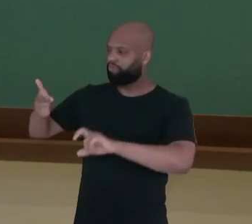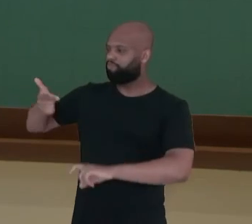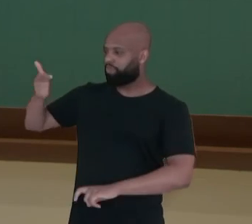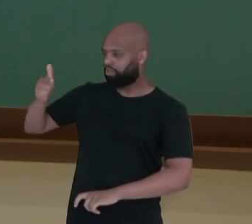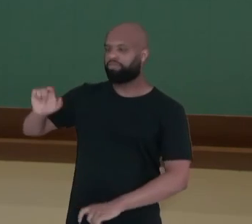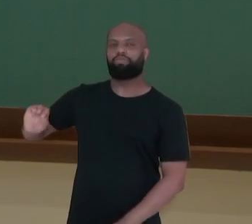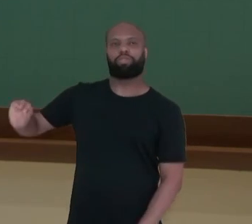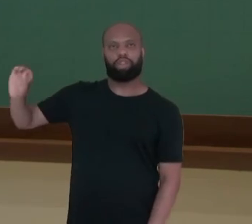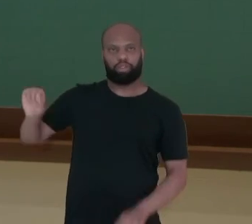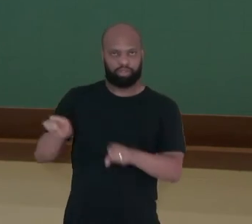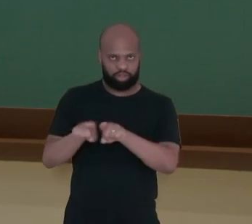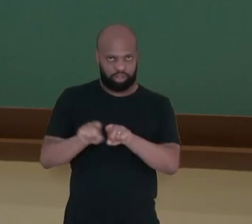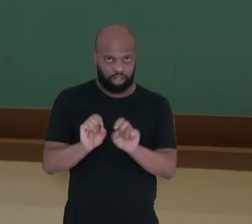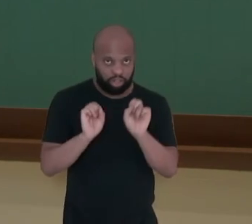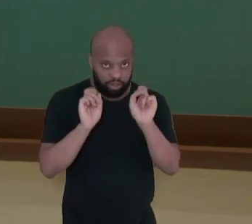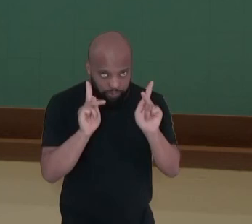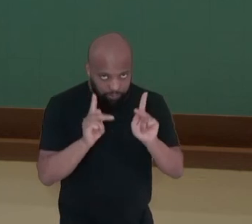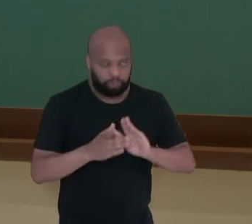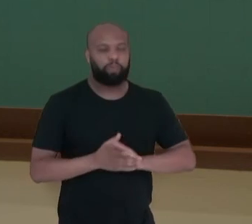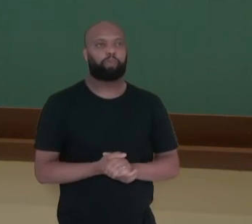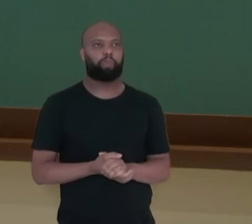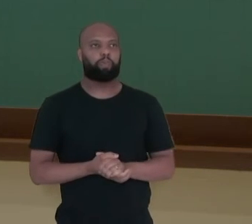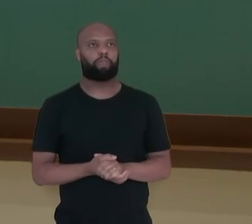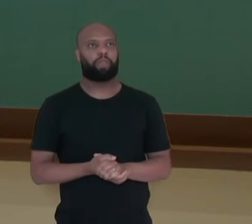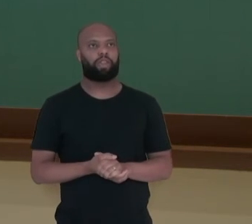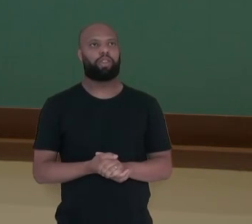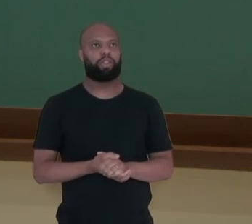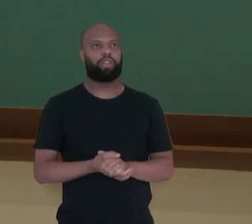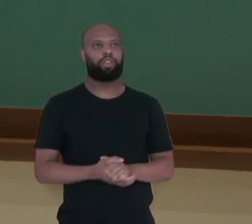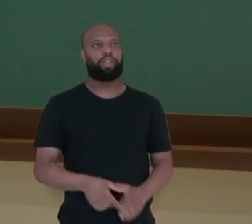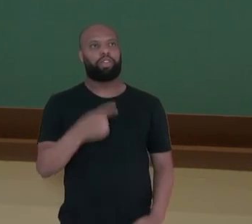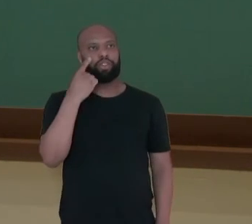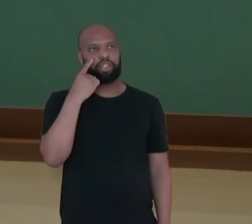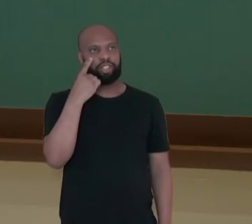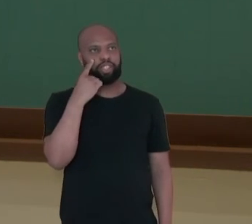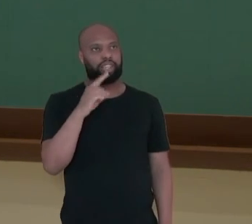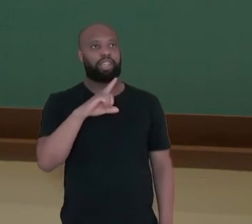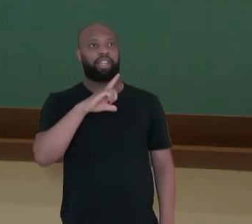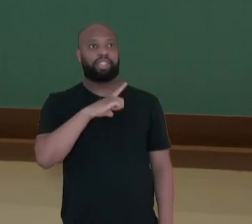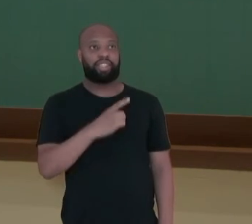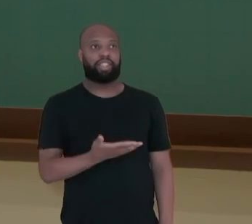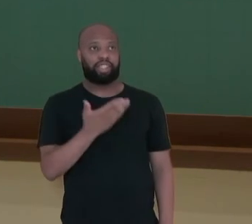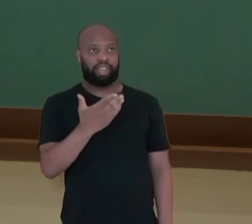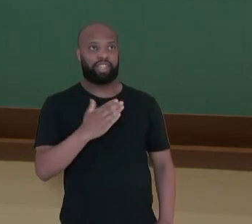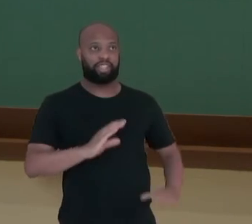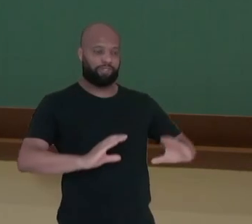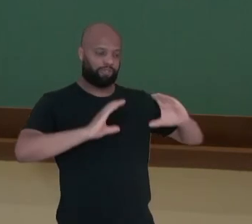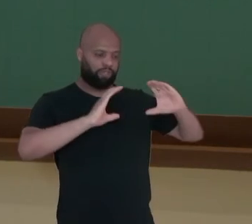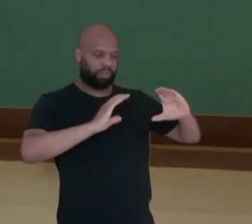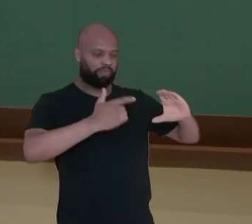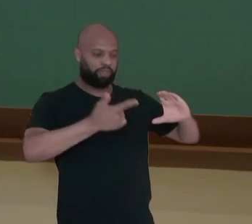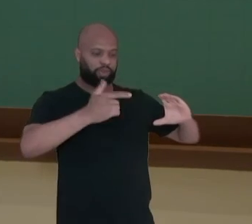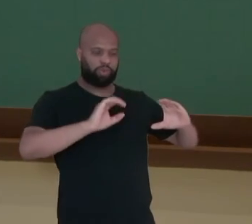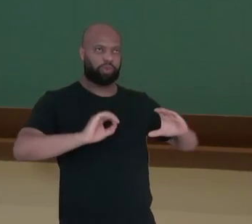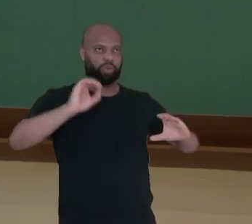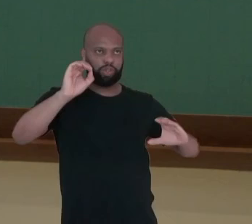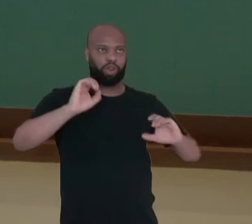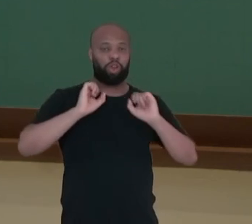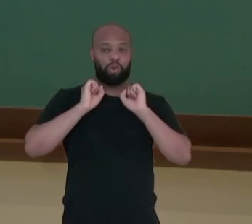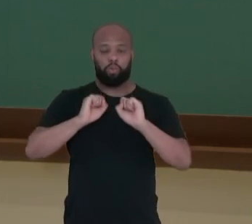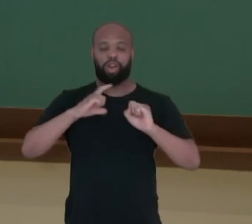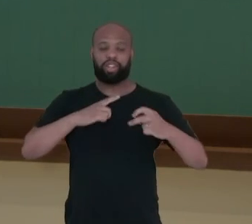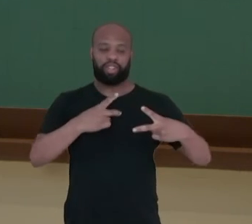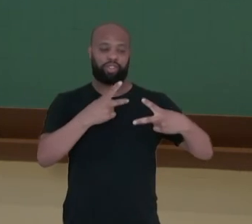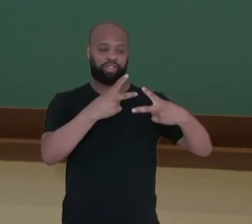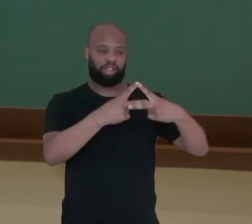aí? Então tá bom. Olha lá, e essa função do segundo grau, ela pode ter o delta maior